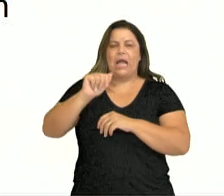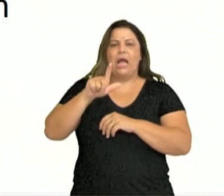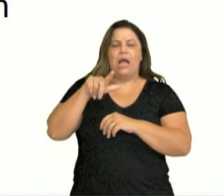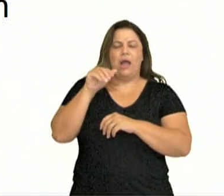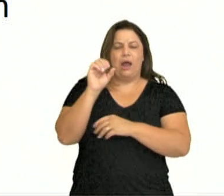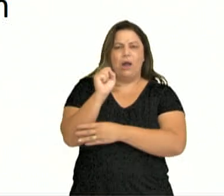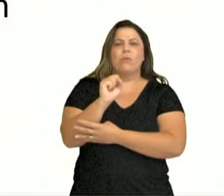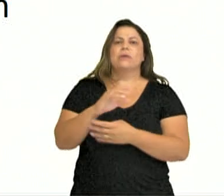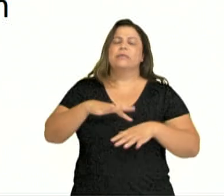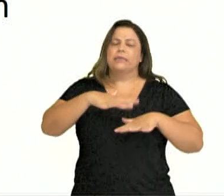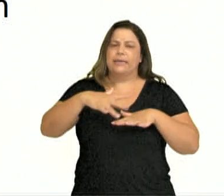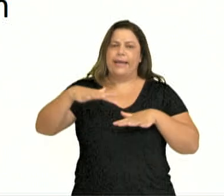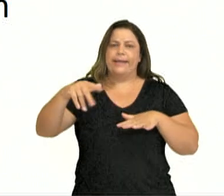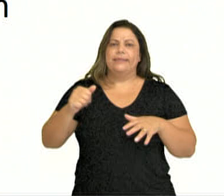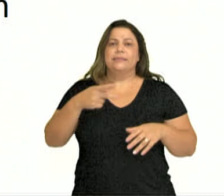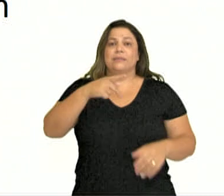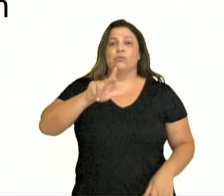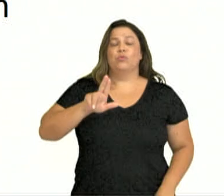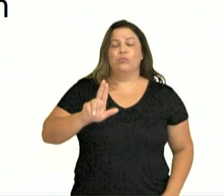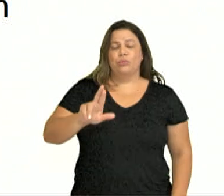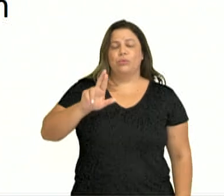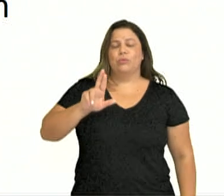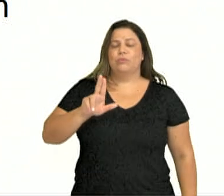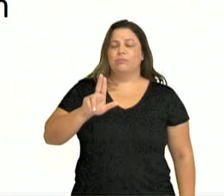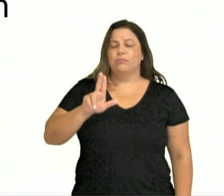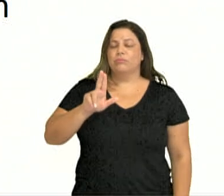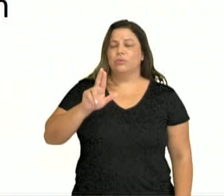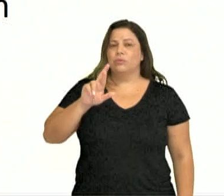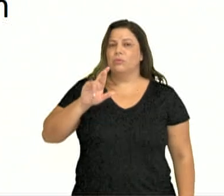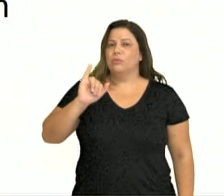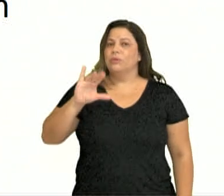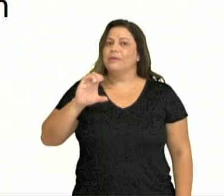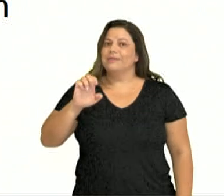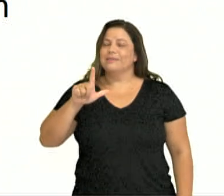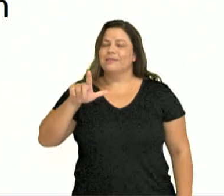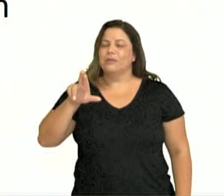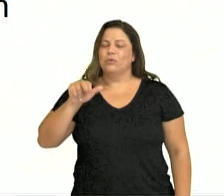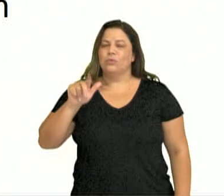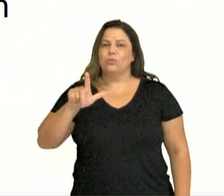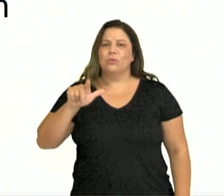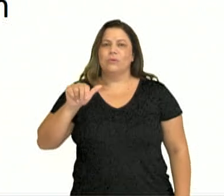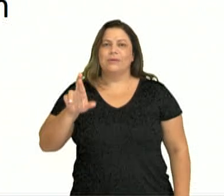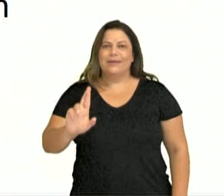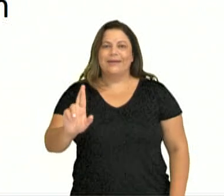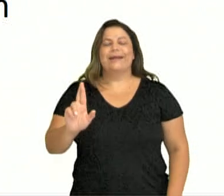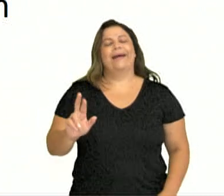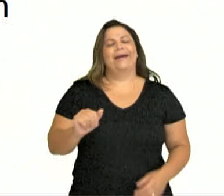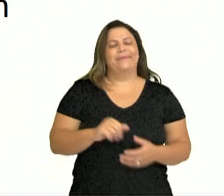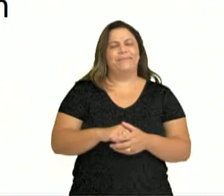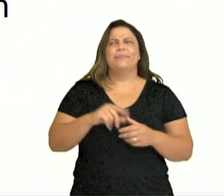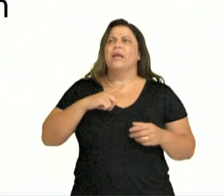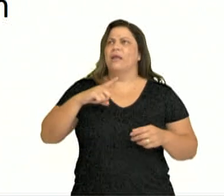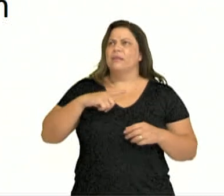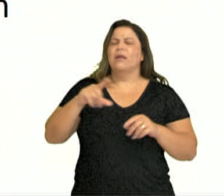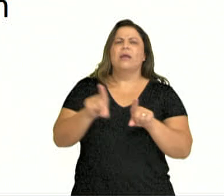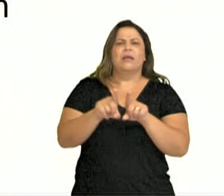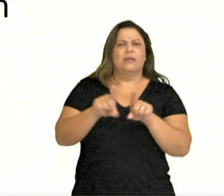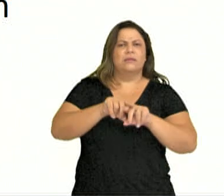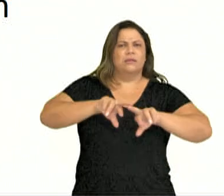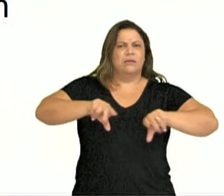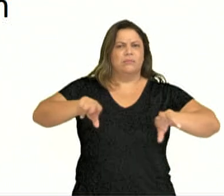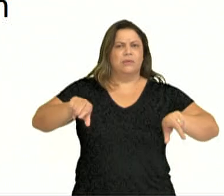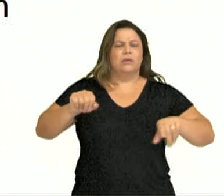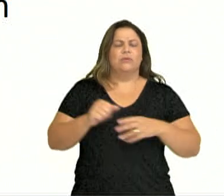pessoas acreditam, né, que as árvores são responsáveis, né, também tem a sua importância, mas